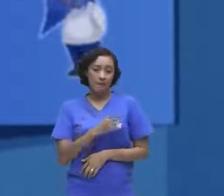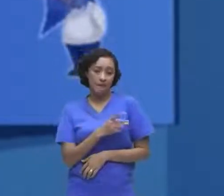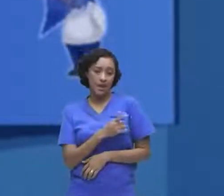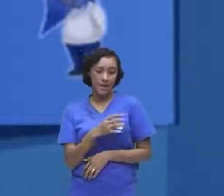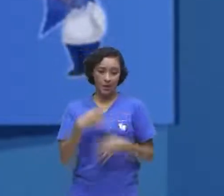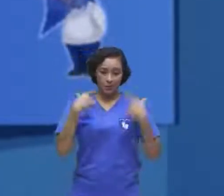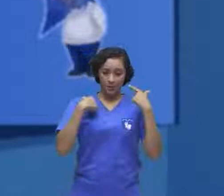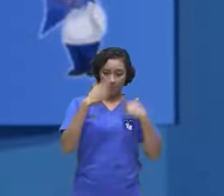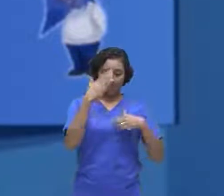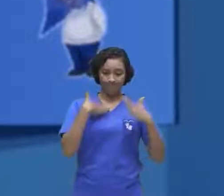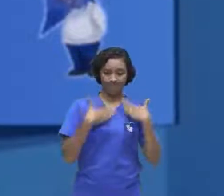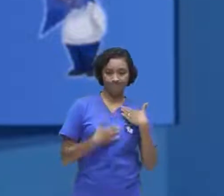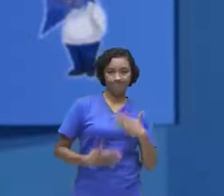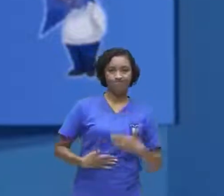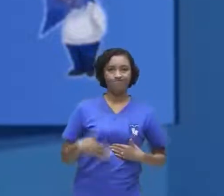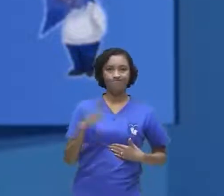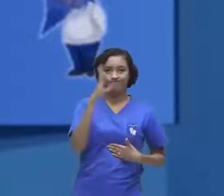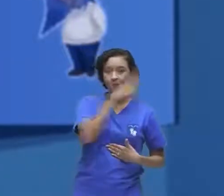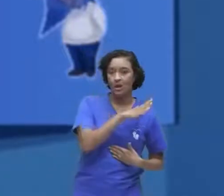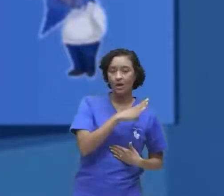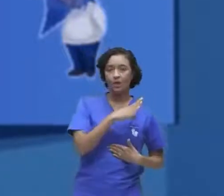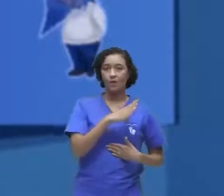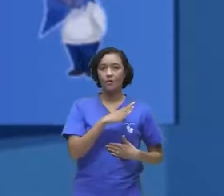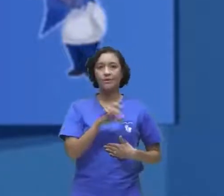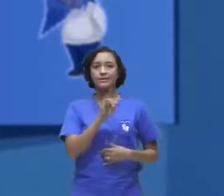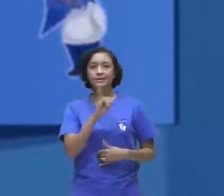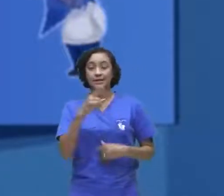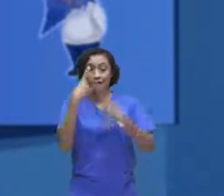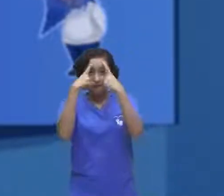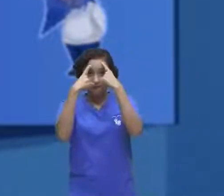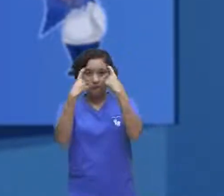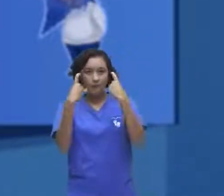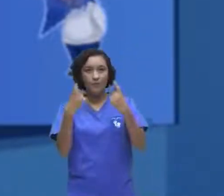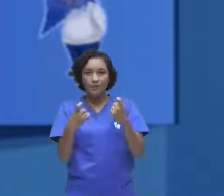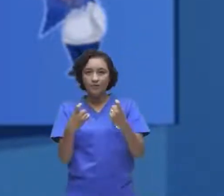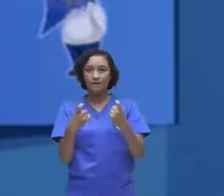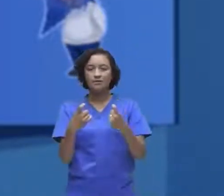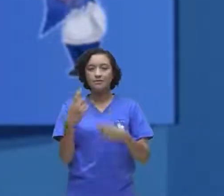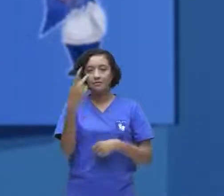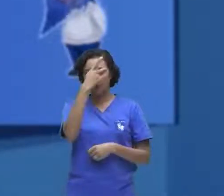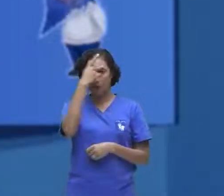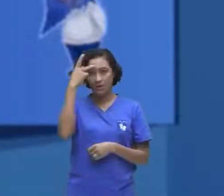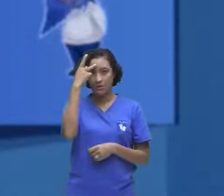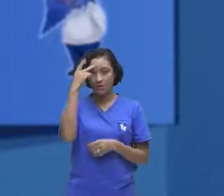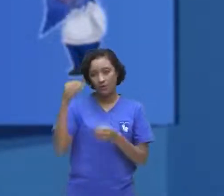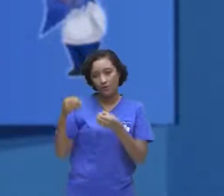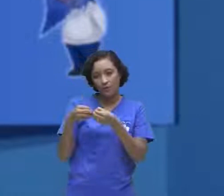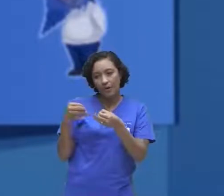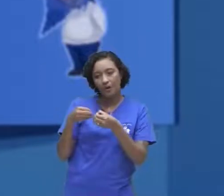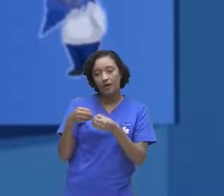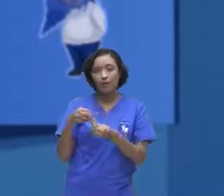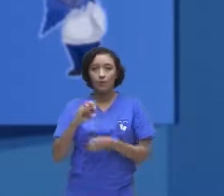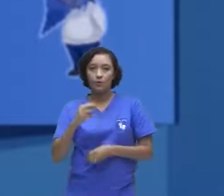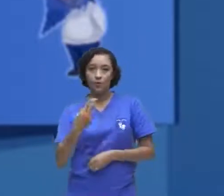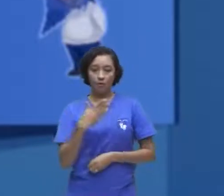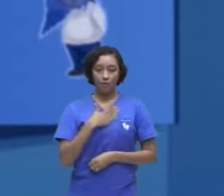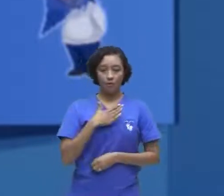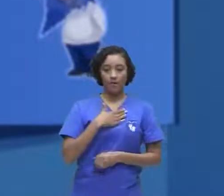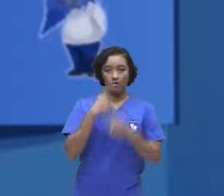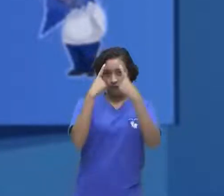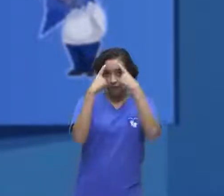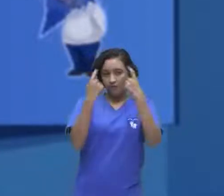sinto ameaçada, né, por uma situação de violência comigo ou com outras pessoas ao meu redor. Então, traz